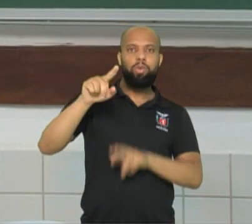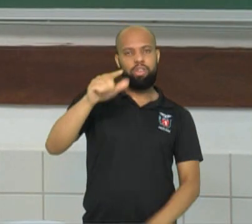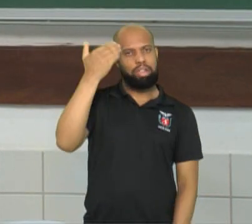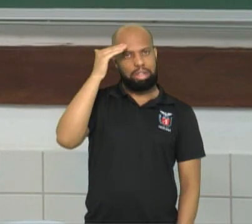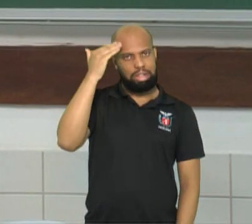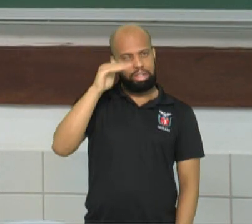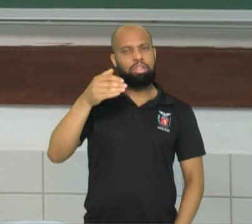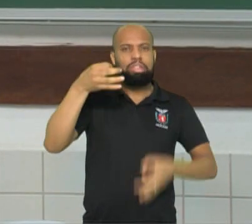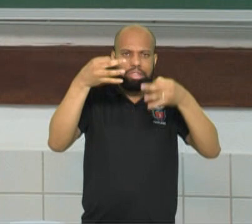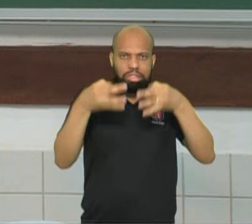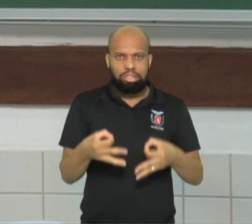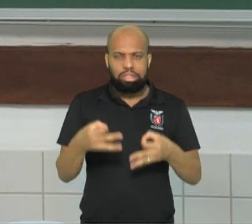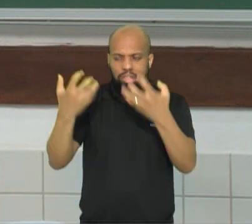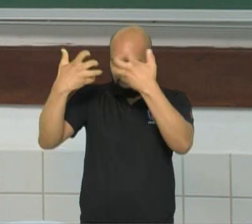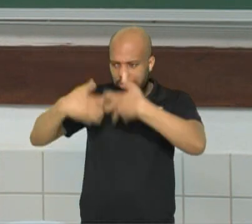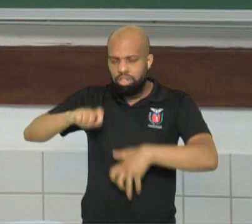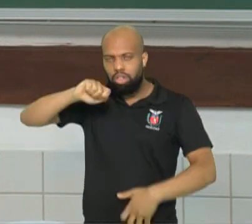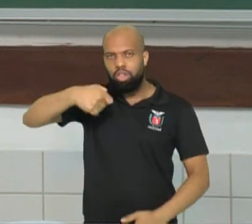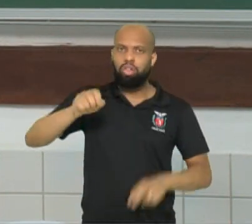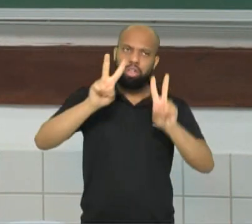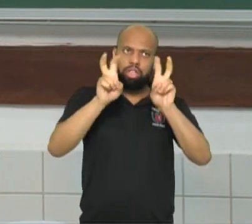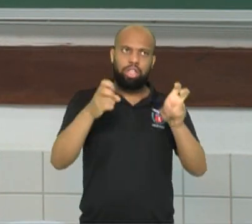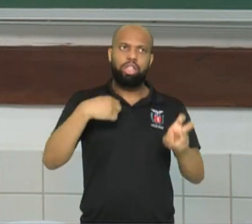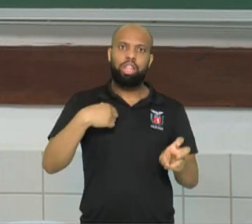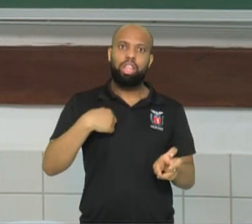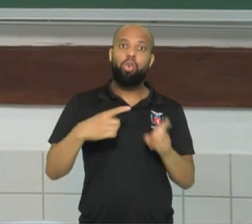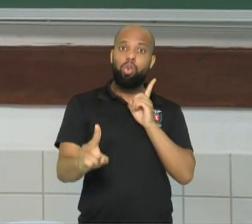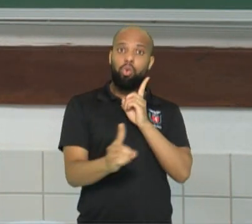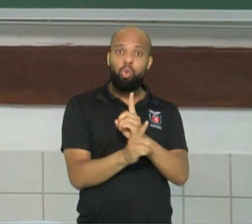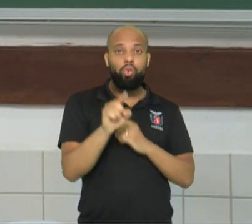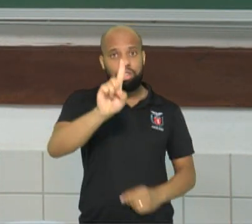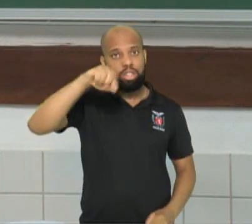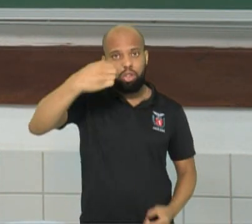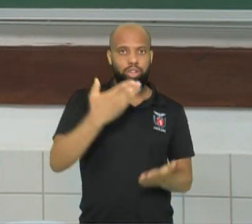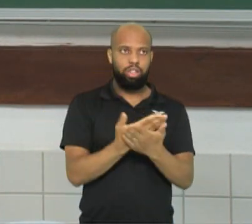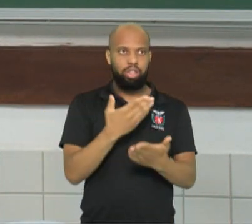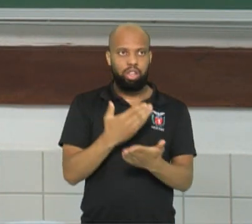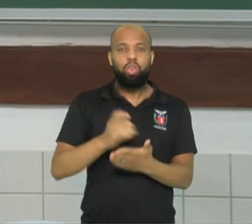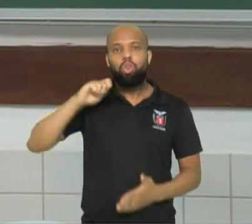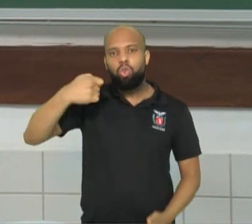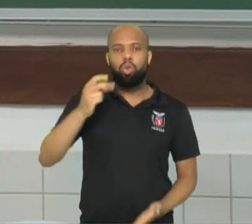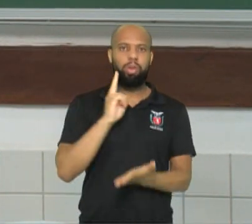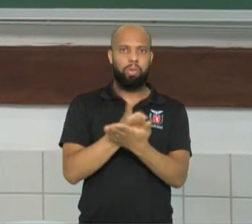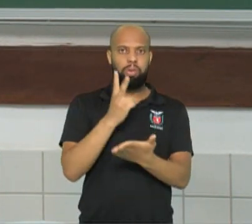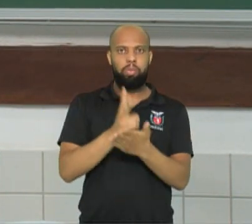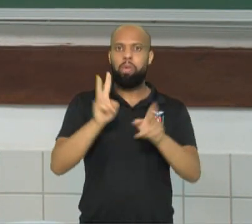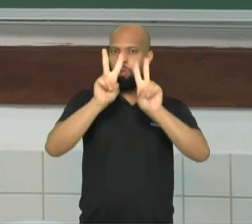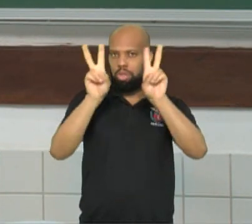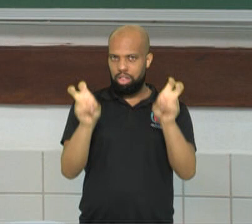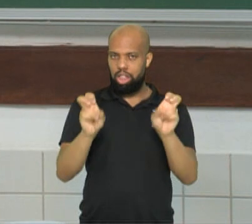compreendido, que tenha refletido um pouco sobre esse assunto. Eu espero vocês na próxima aula, ainda falando sobre